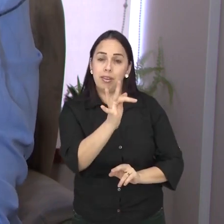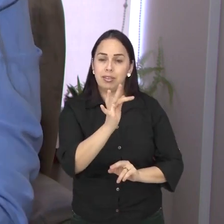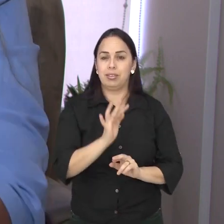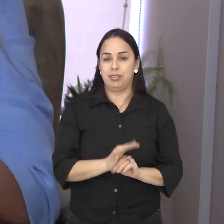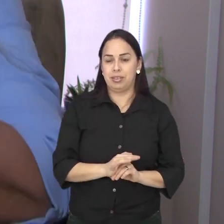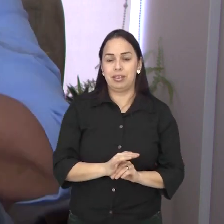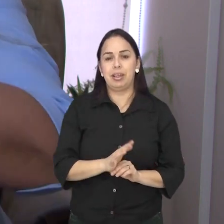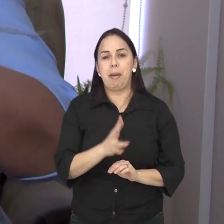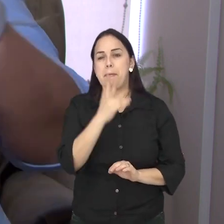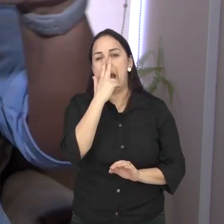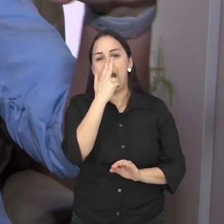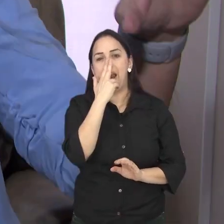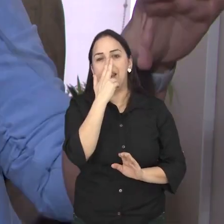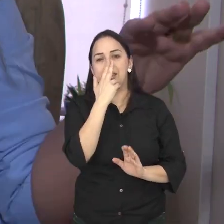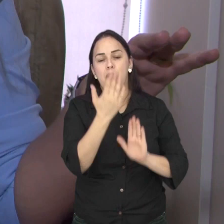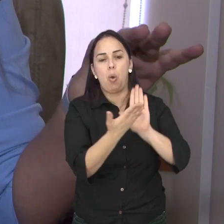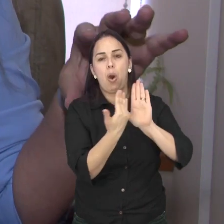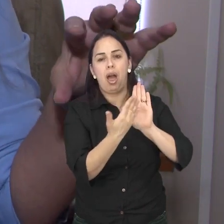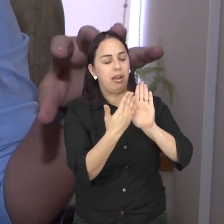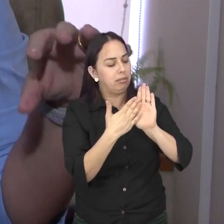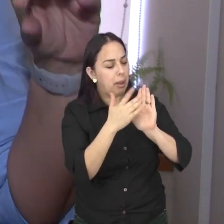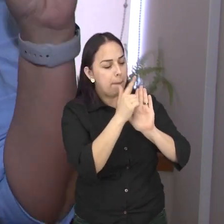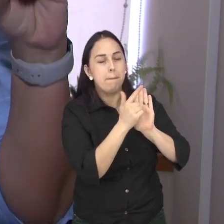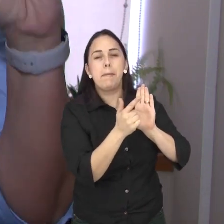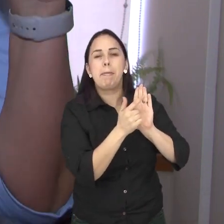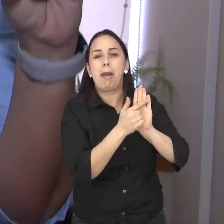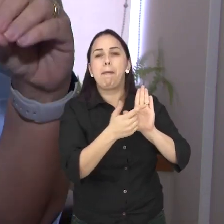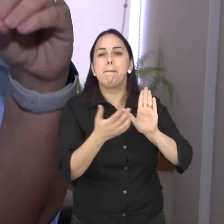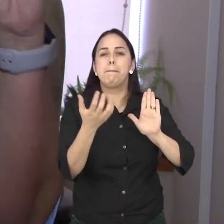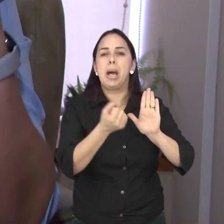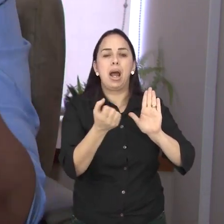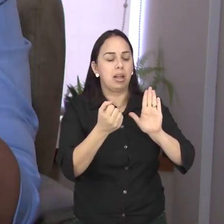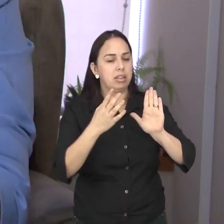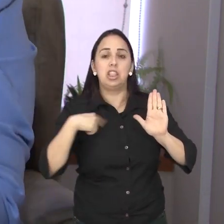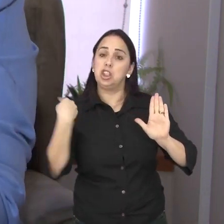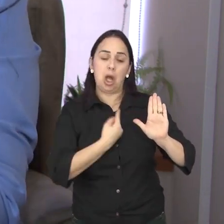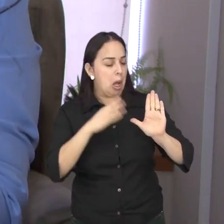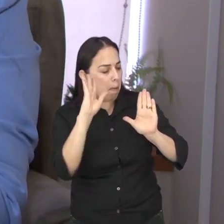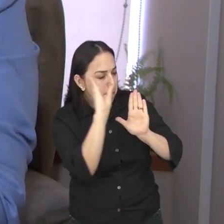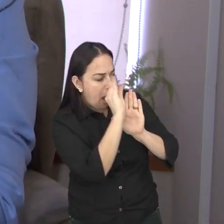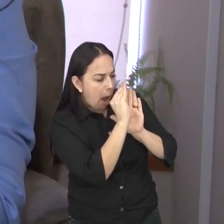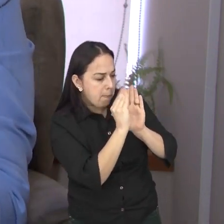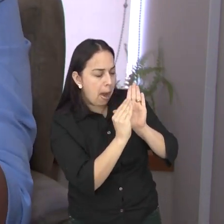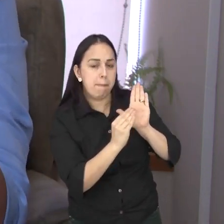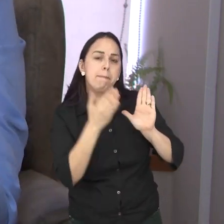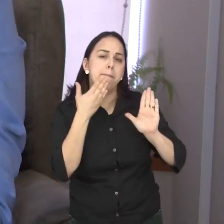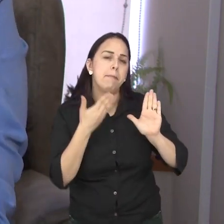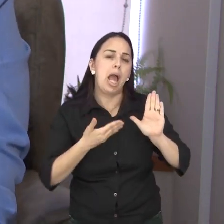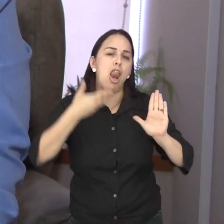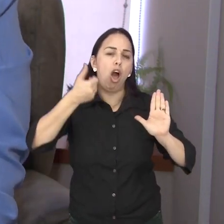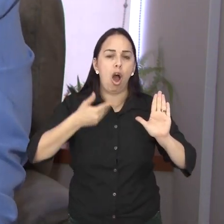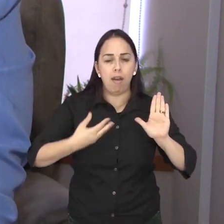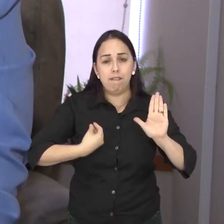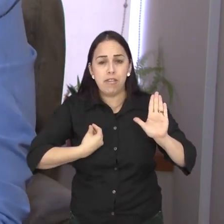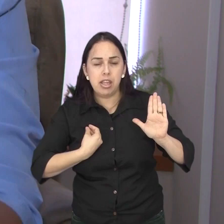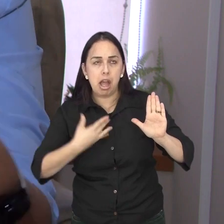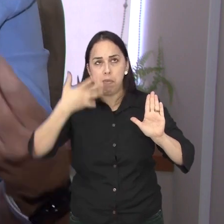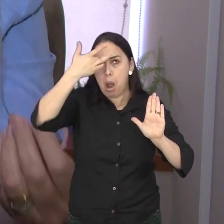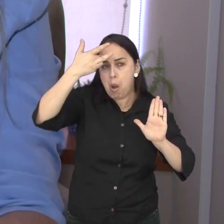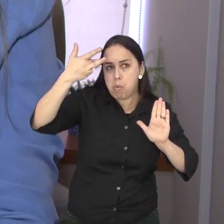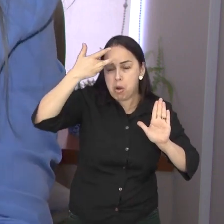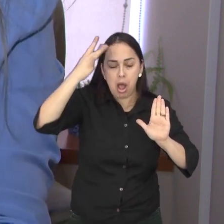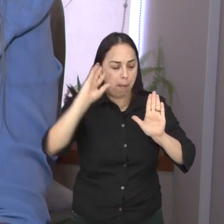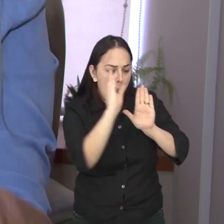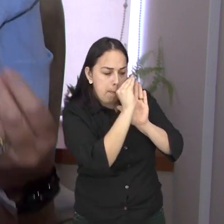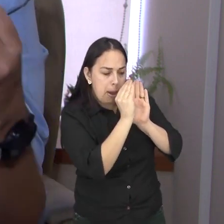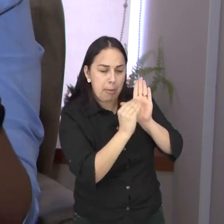Então, é uma folha em branco para que nós possamos colocar ali os propósitos, né? Então, o que eu quero melhorar para minha